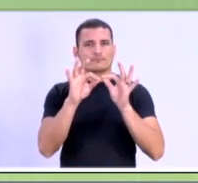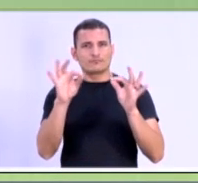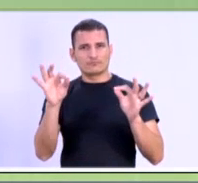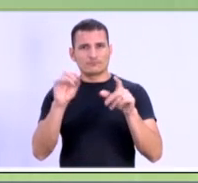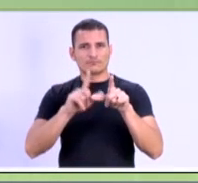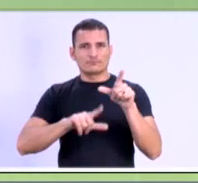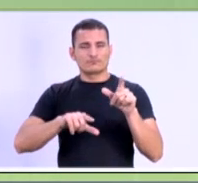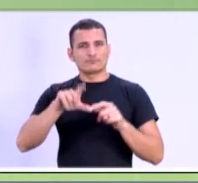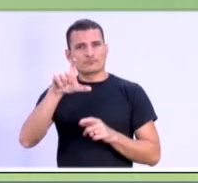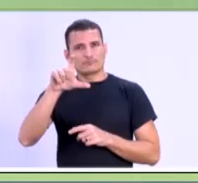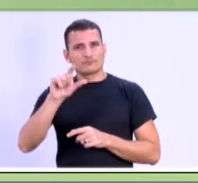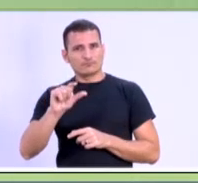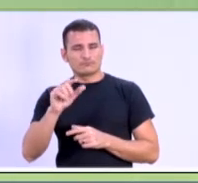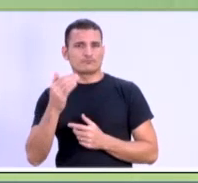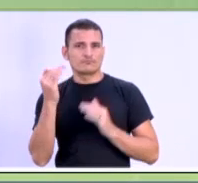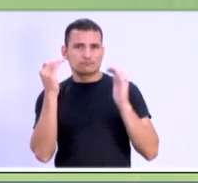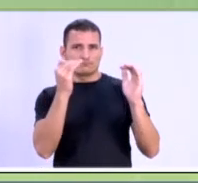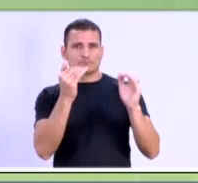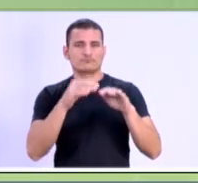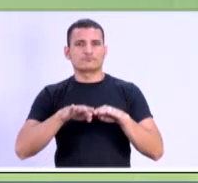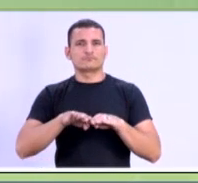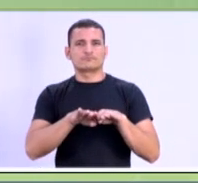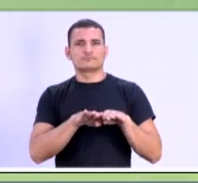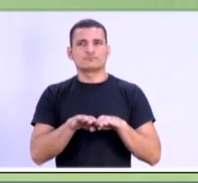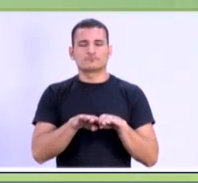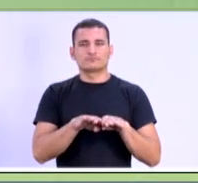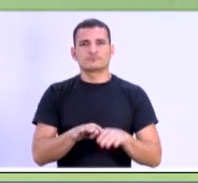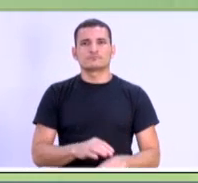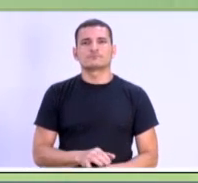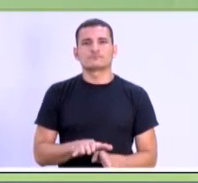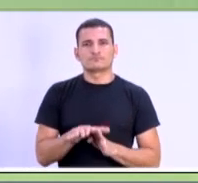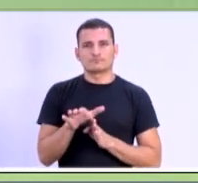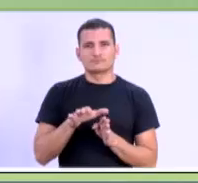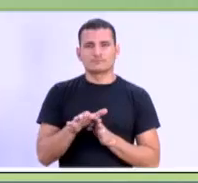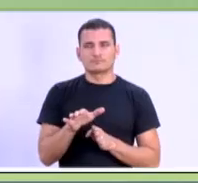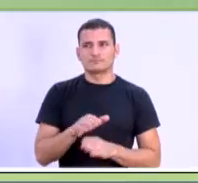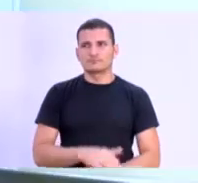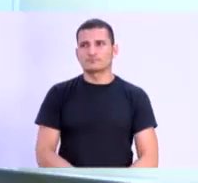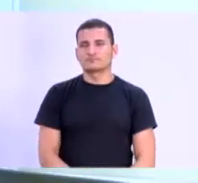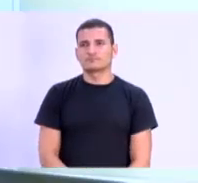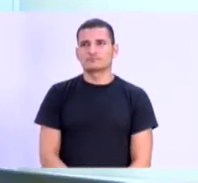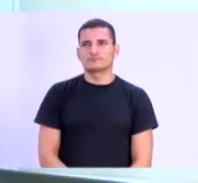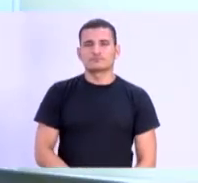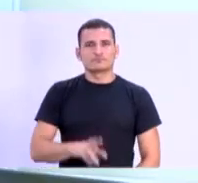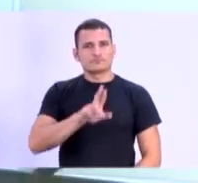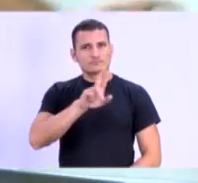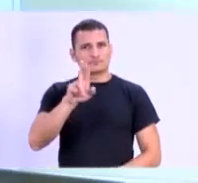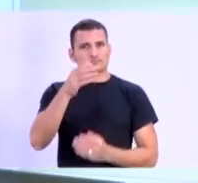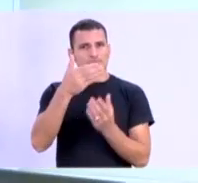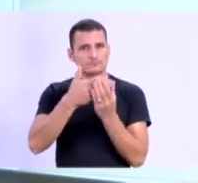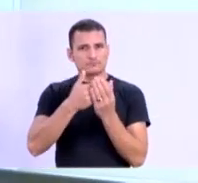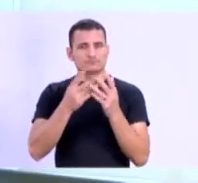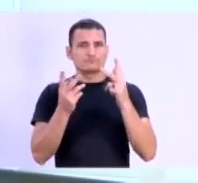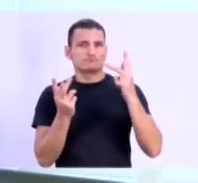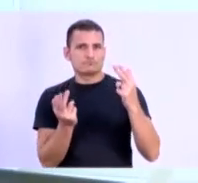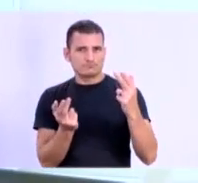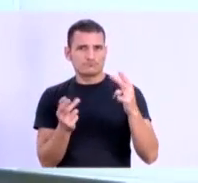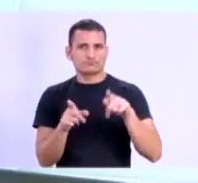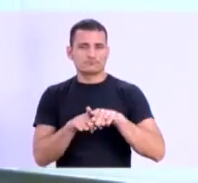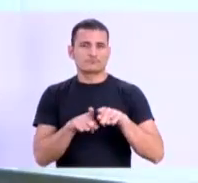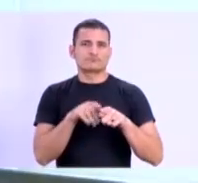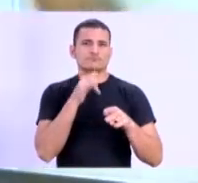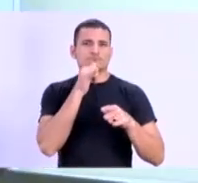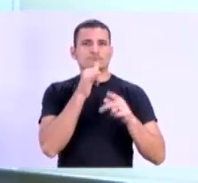minúsculas, né? Vamos seguir o padrão, recomendo, piamente, né? O nome do arquivo também tem que ser igual. Não adianta eu colocar